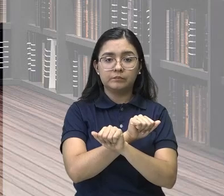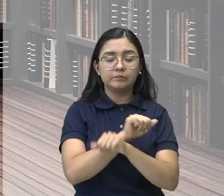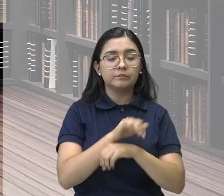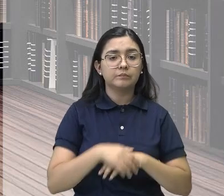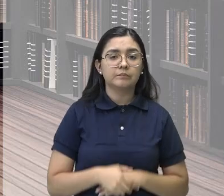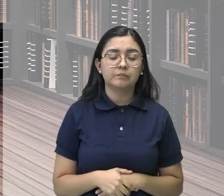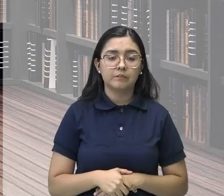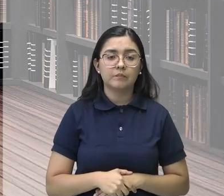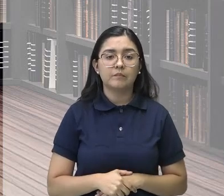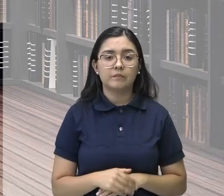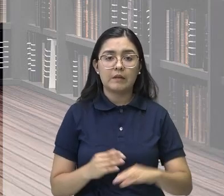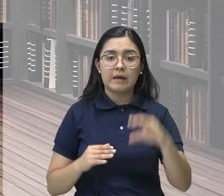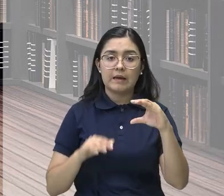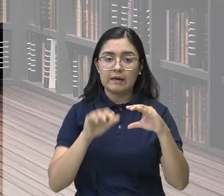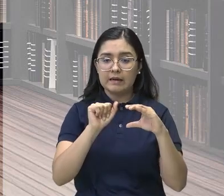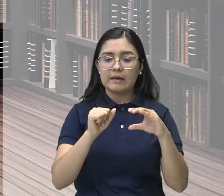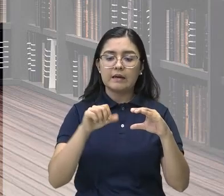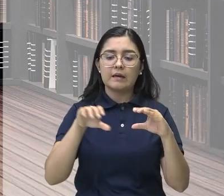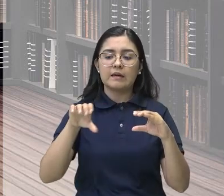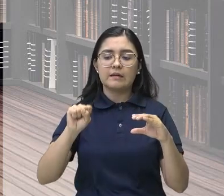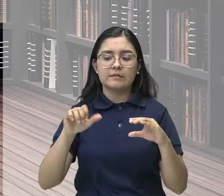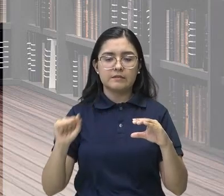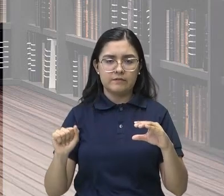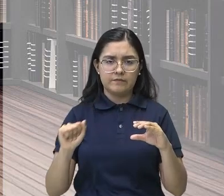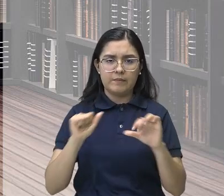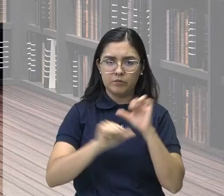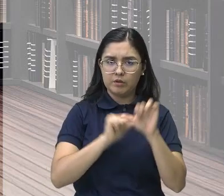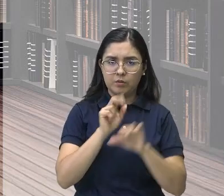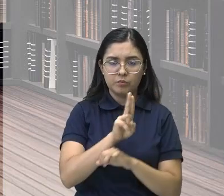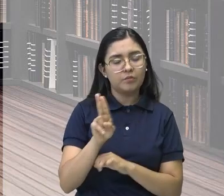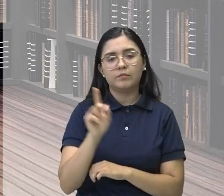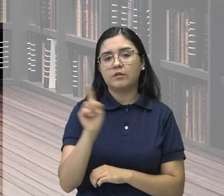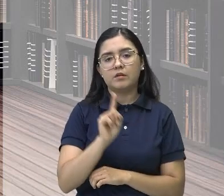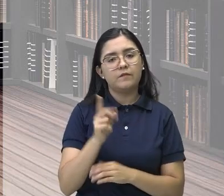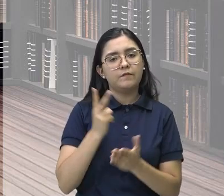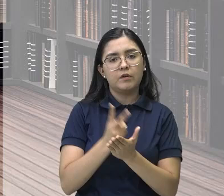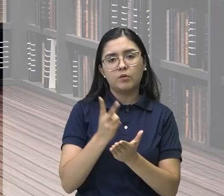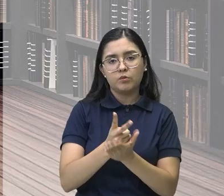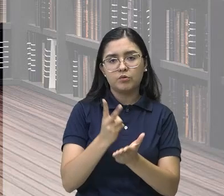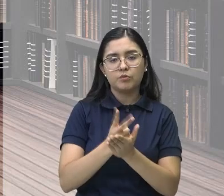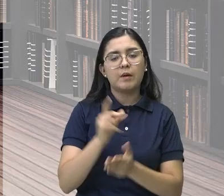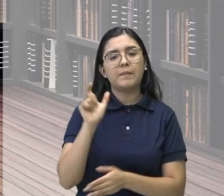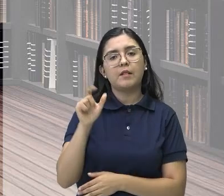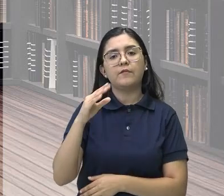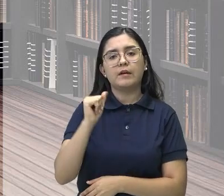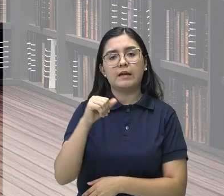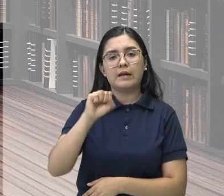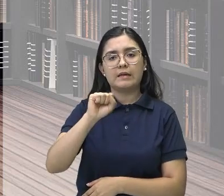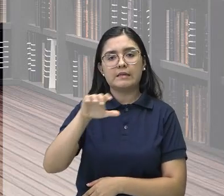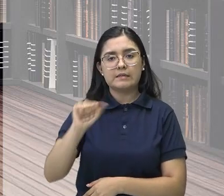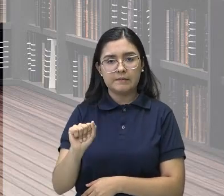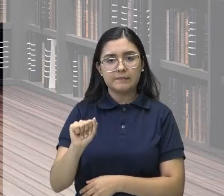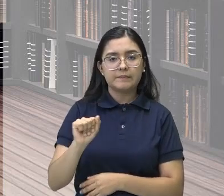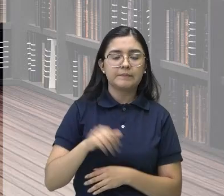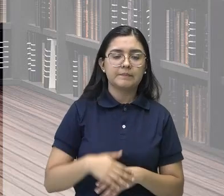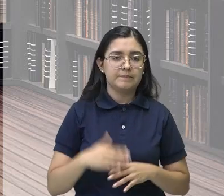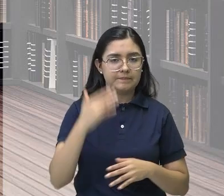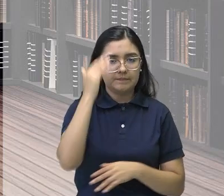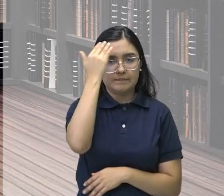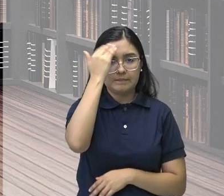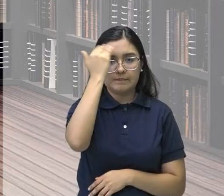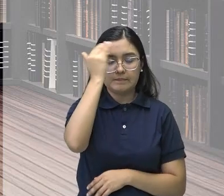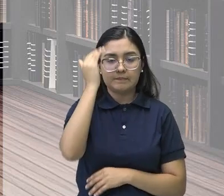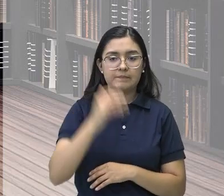quarta e boto na segunda posição. Eu vou estar alterando o nome? Não, vai continuar sendo a palavra casa.